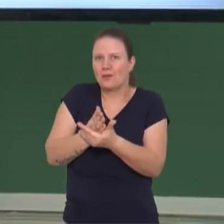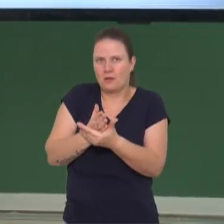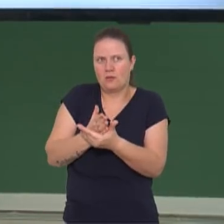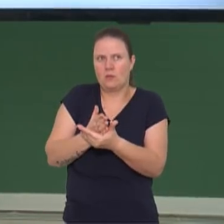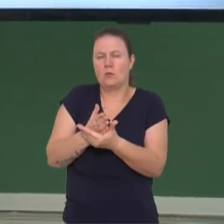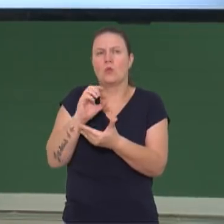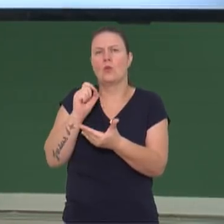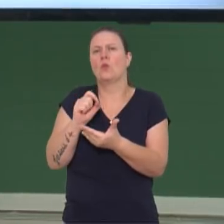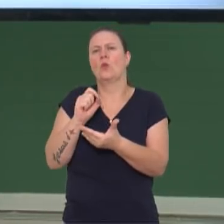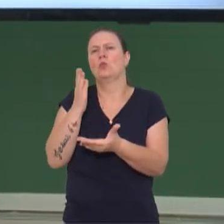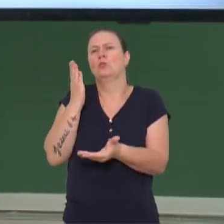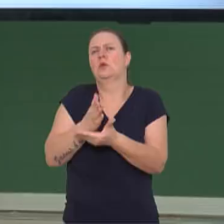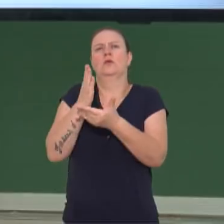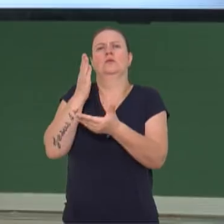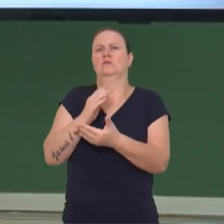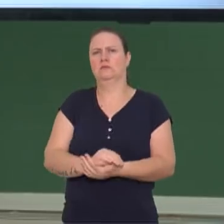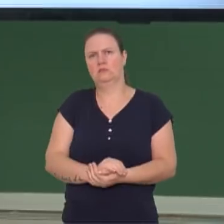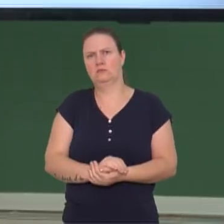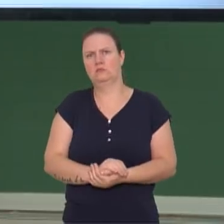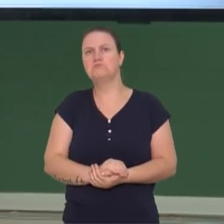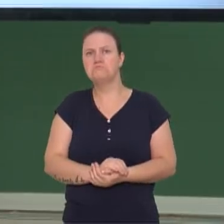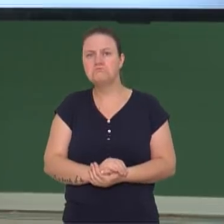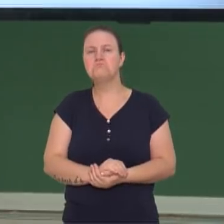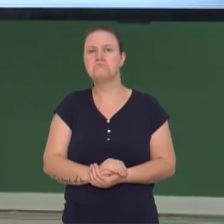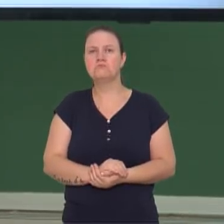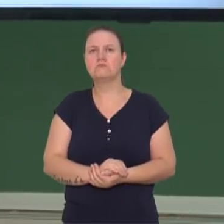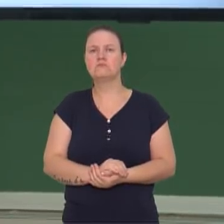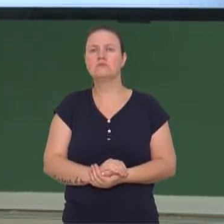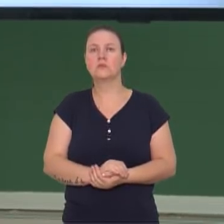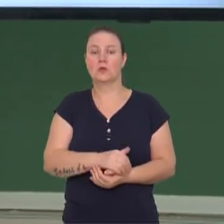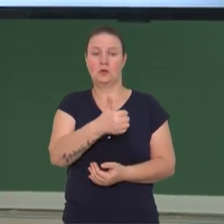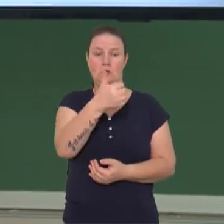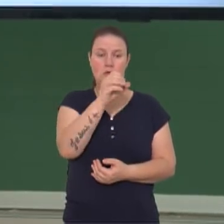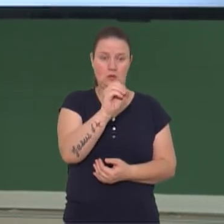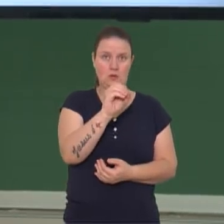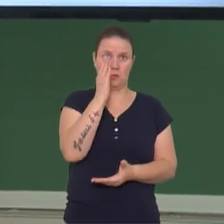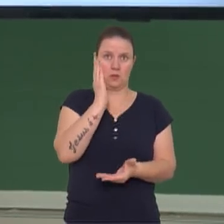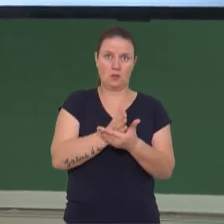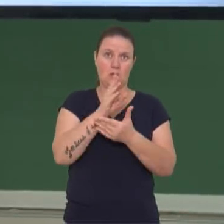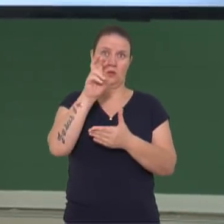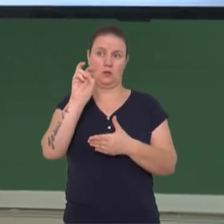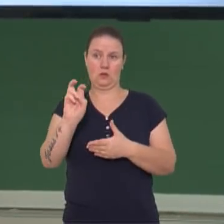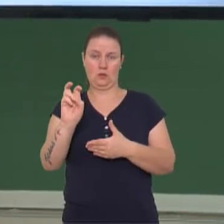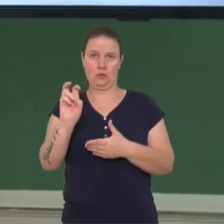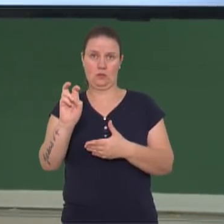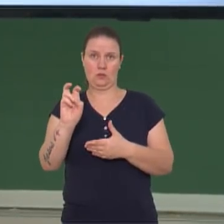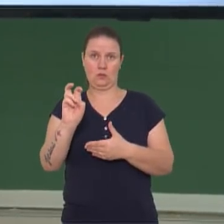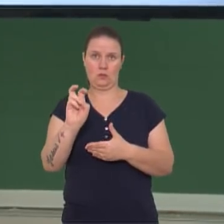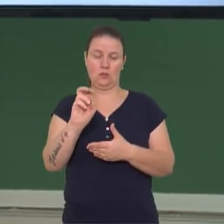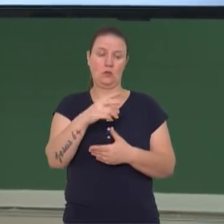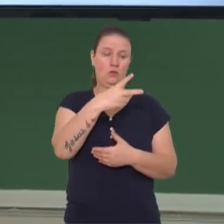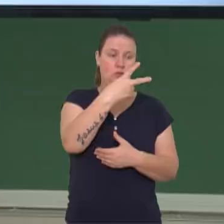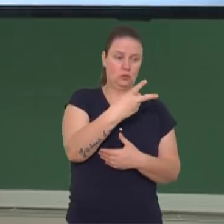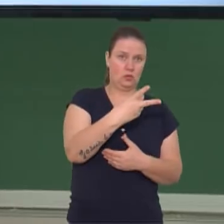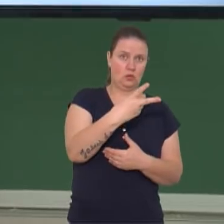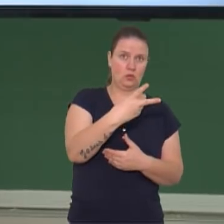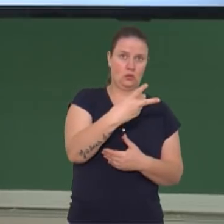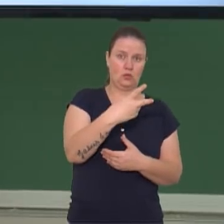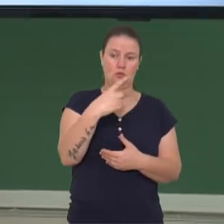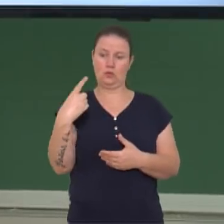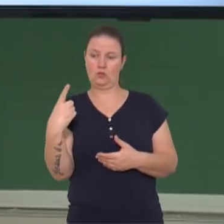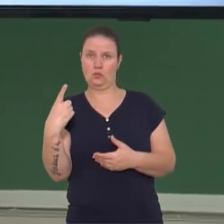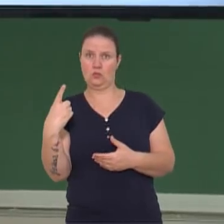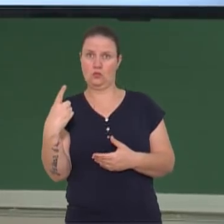qual vai ser a metade? Bom, metade de 10 é 5. Metade de 2 é 1. Então,